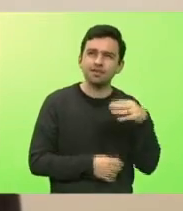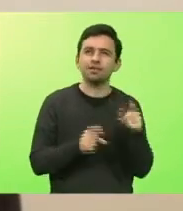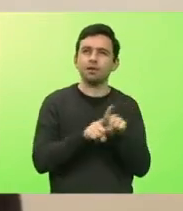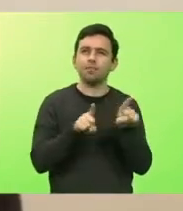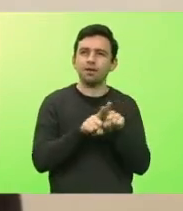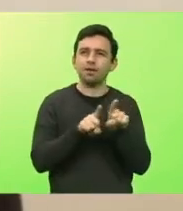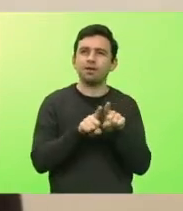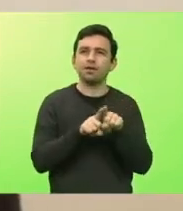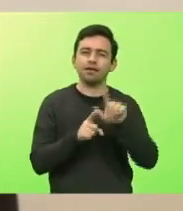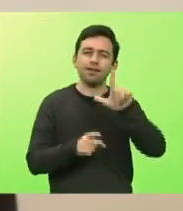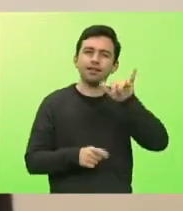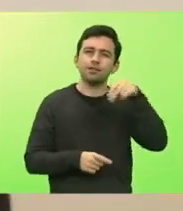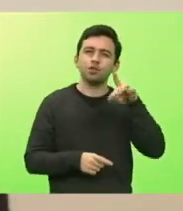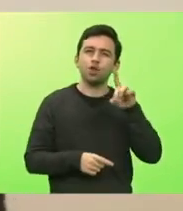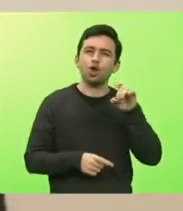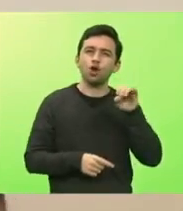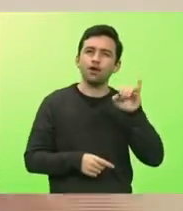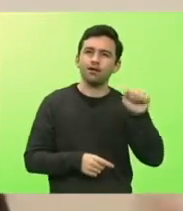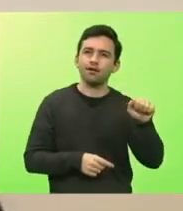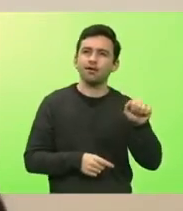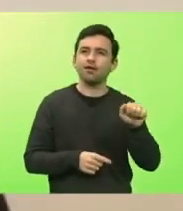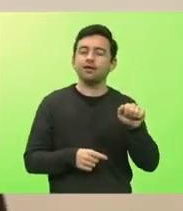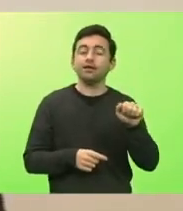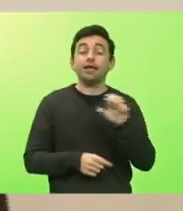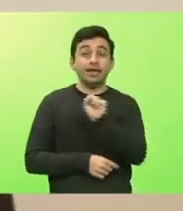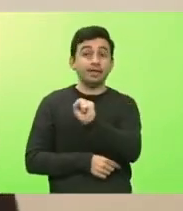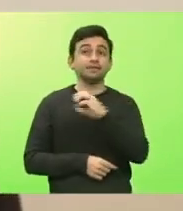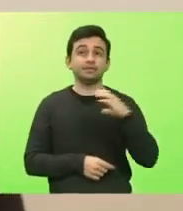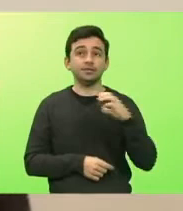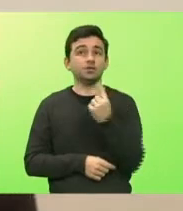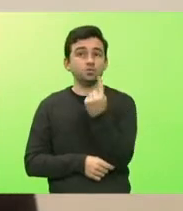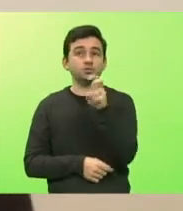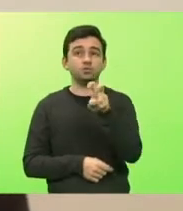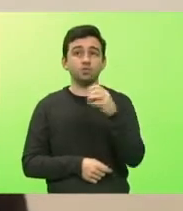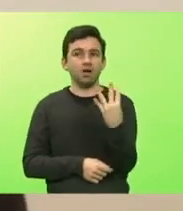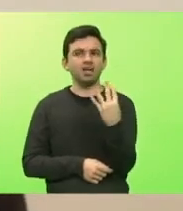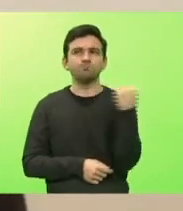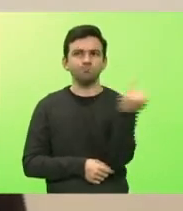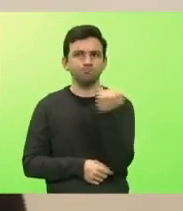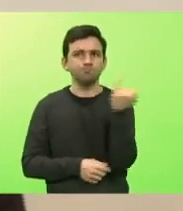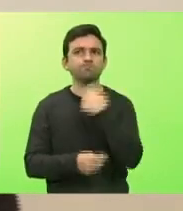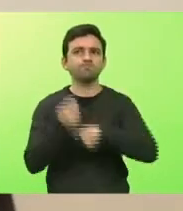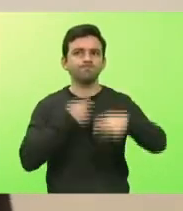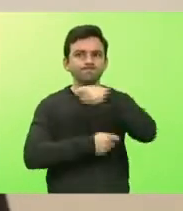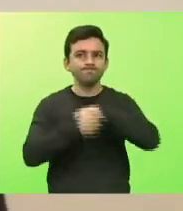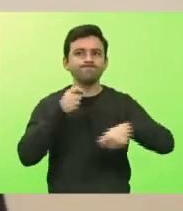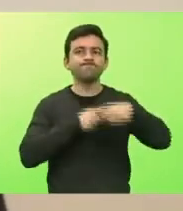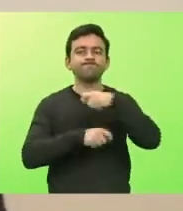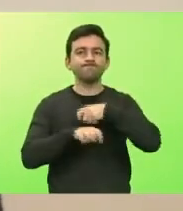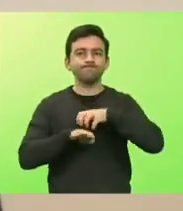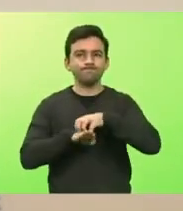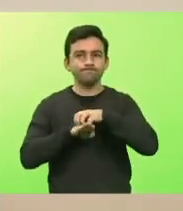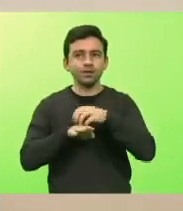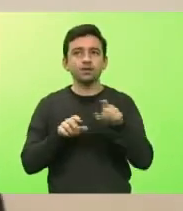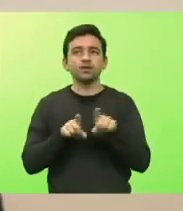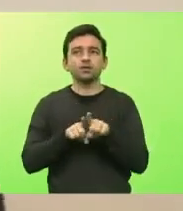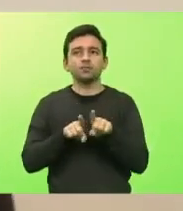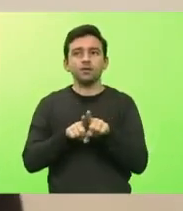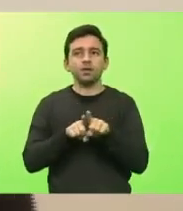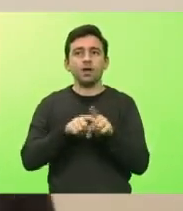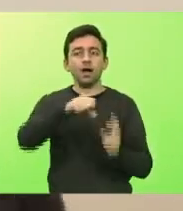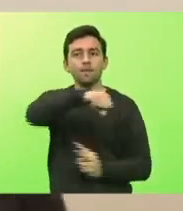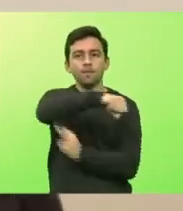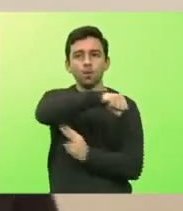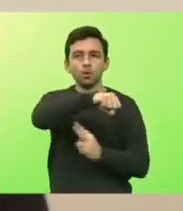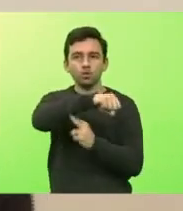essa SC-154, é importantíssima para a economia da região, e a ponte que liga o